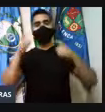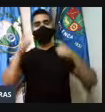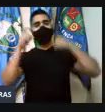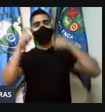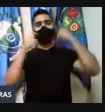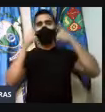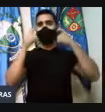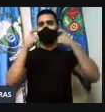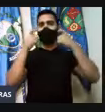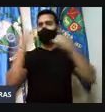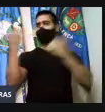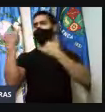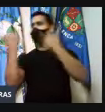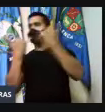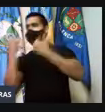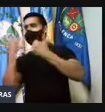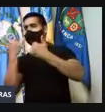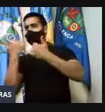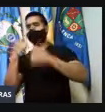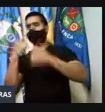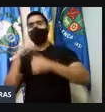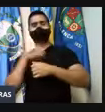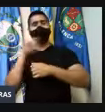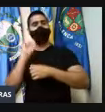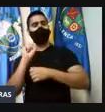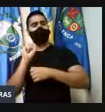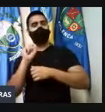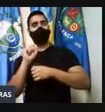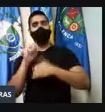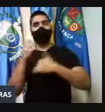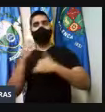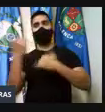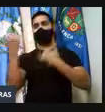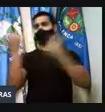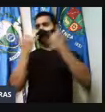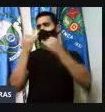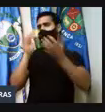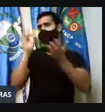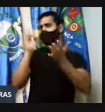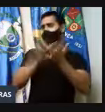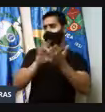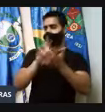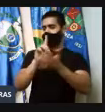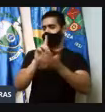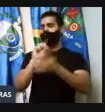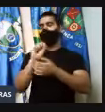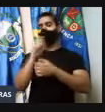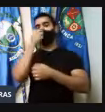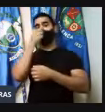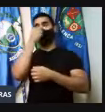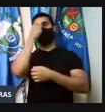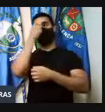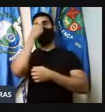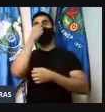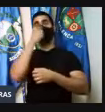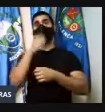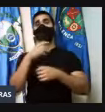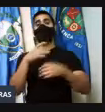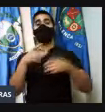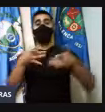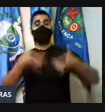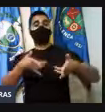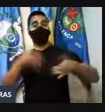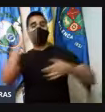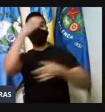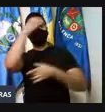informações que temos extraoficial, quero deixar bem claro que extraoficial, são que os nossos leitos já